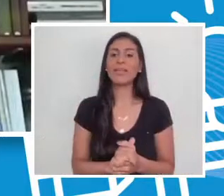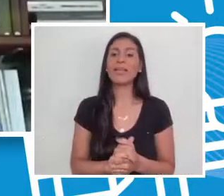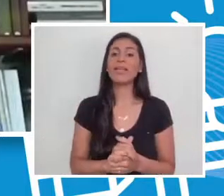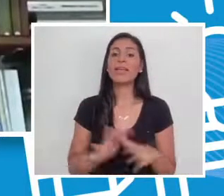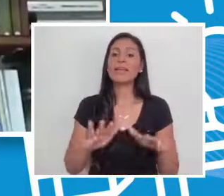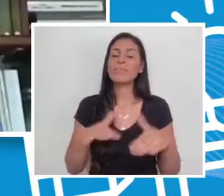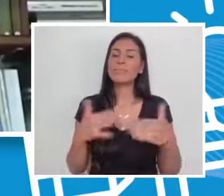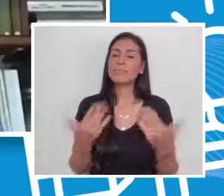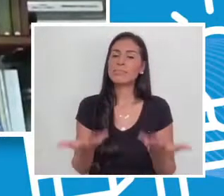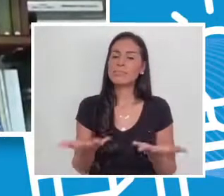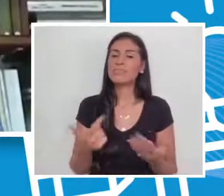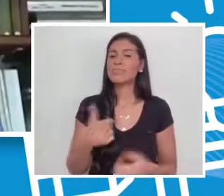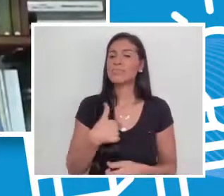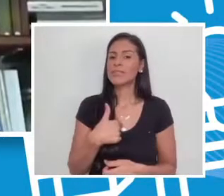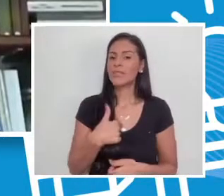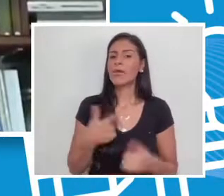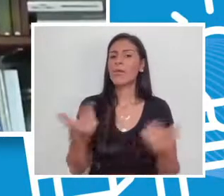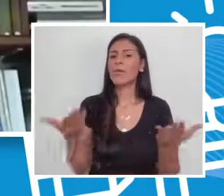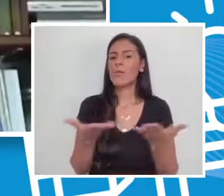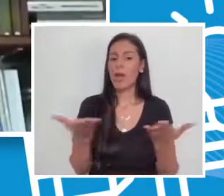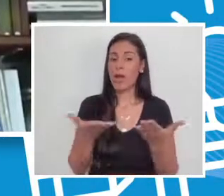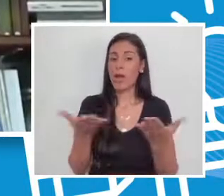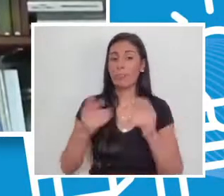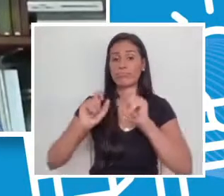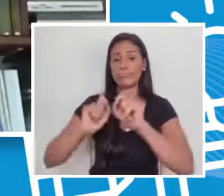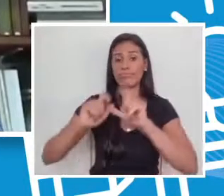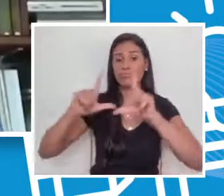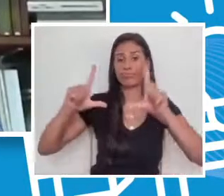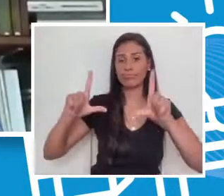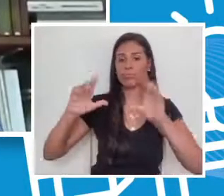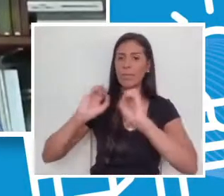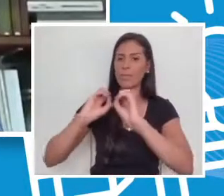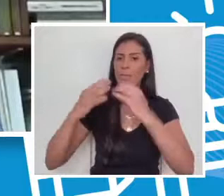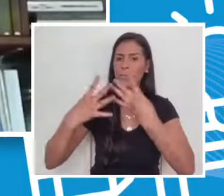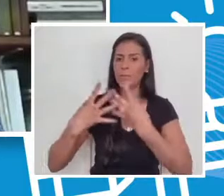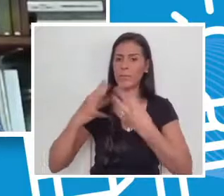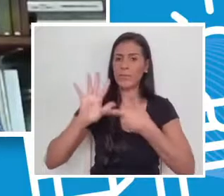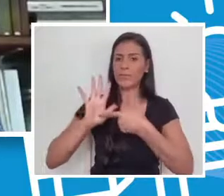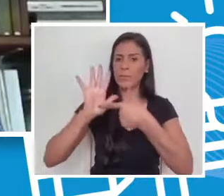imediato, compartilhar a minha tela, vou fazer uma apresentação.